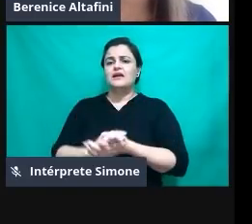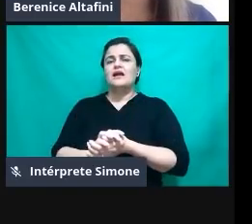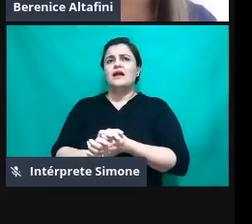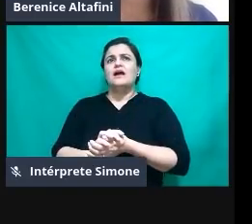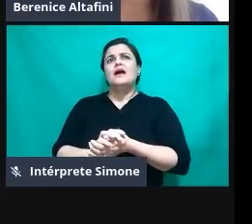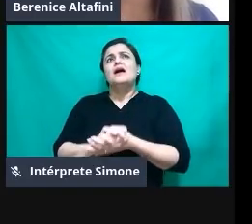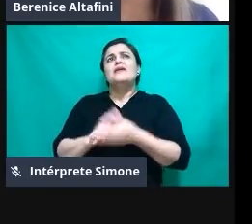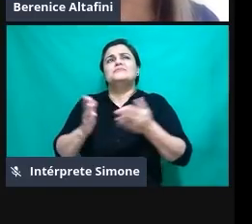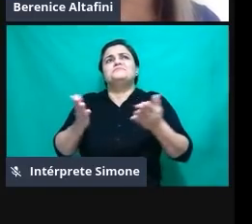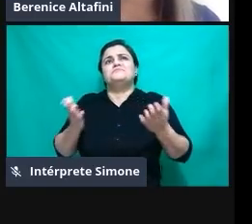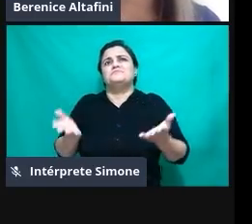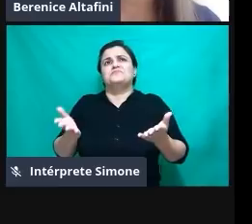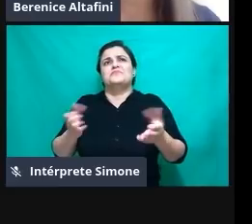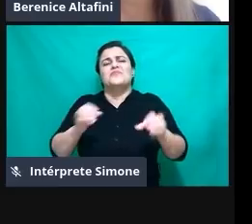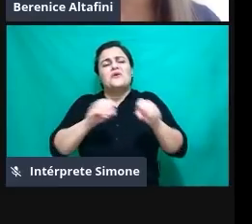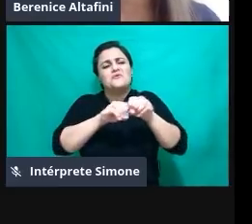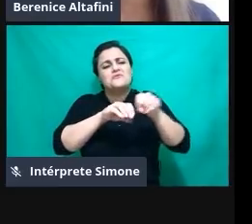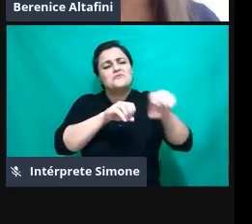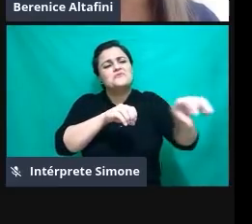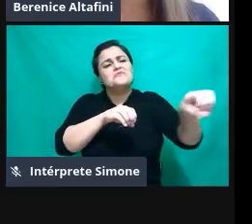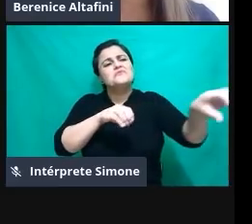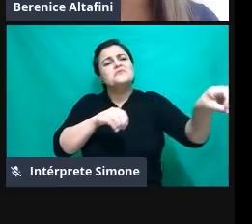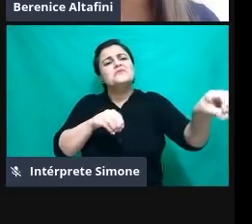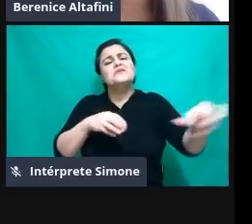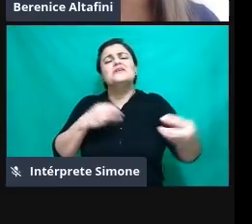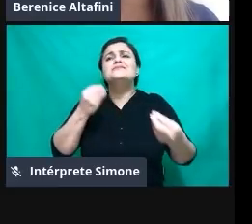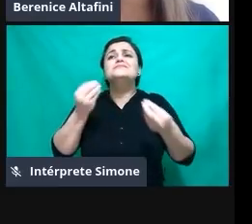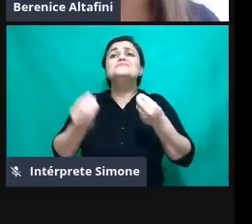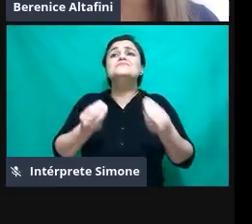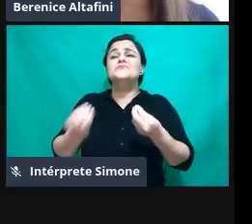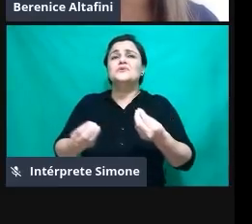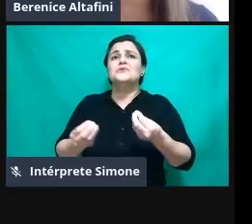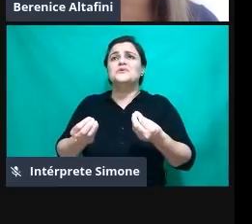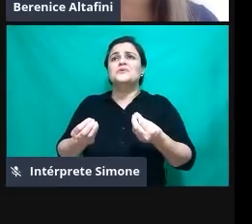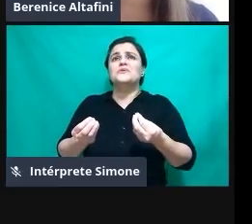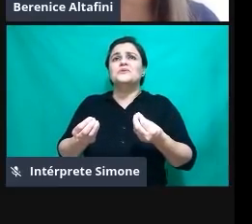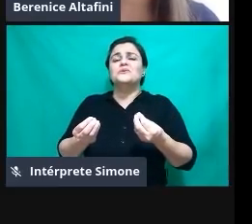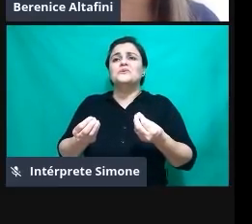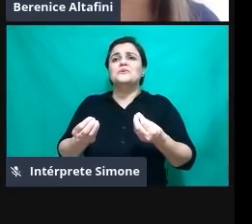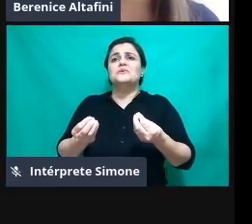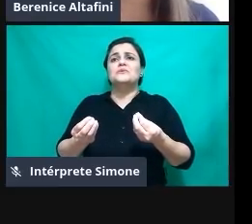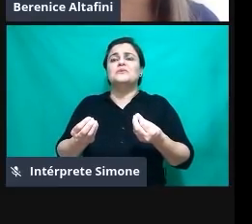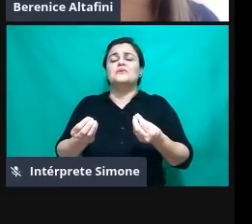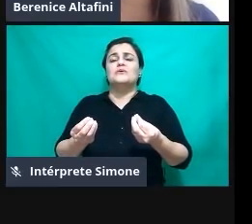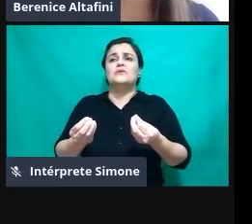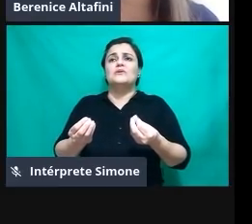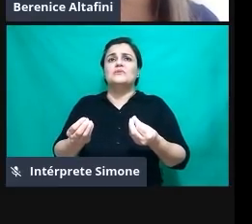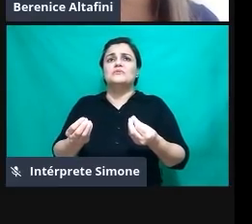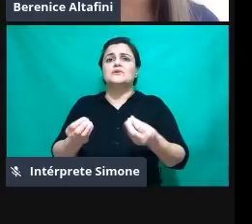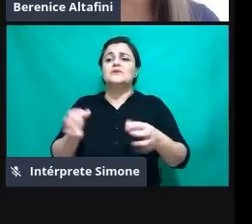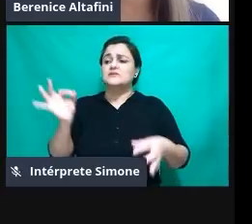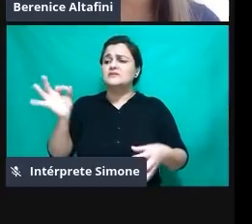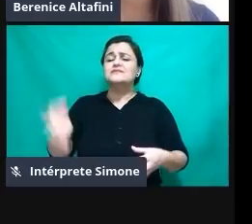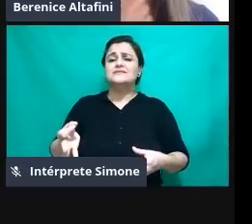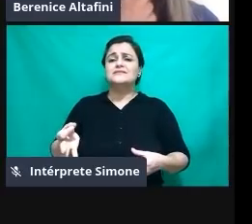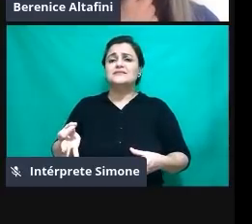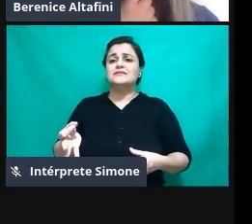é esse ensino? Então, o que realmente está acontecendo neste momento? Nós temos um